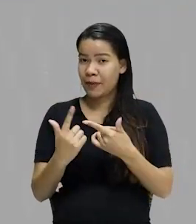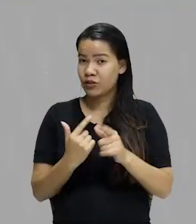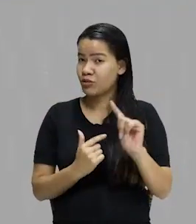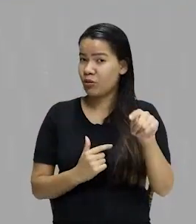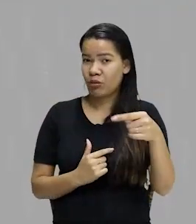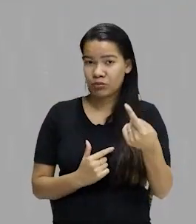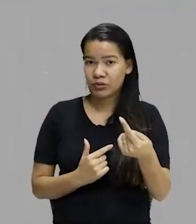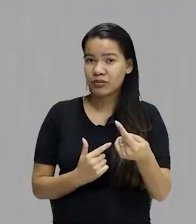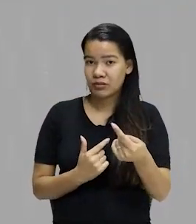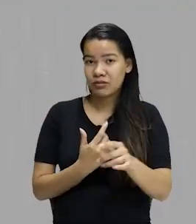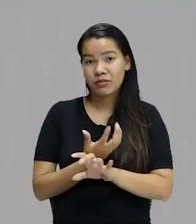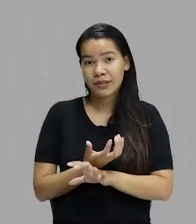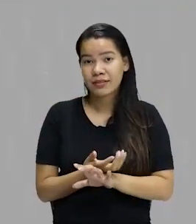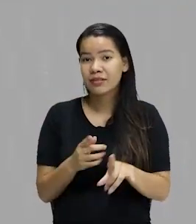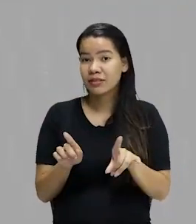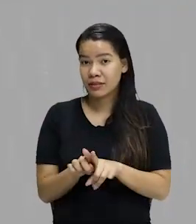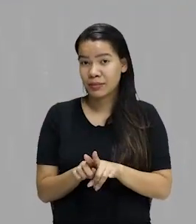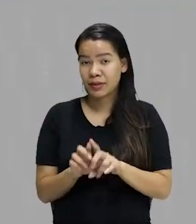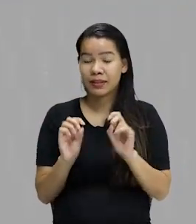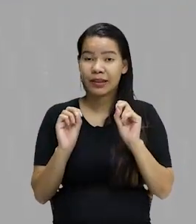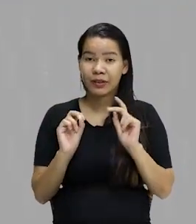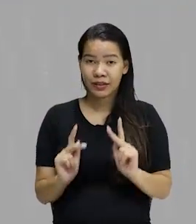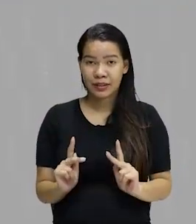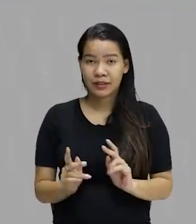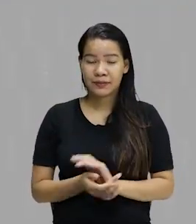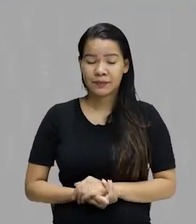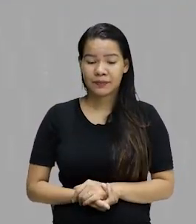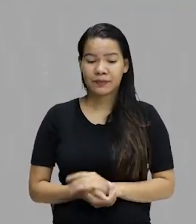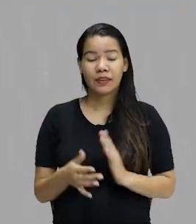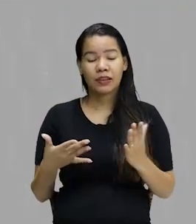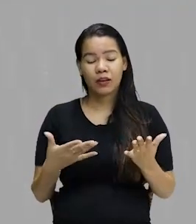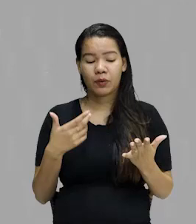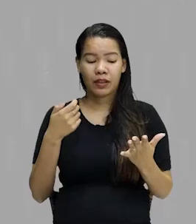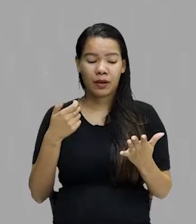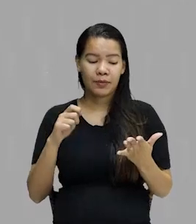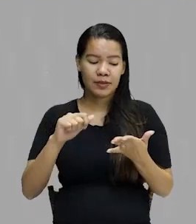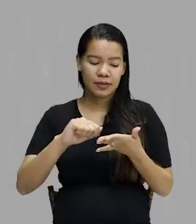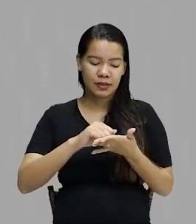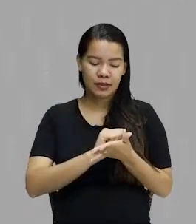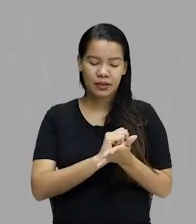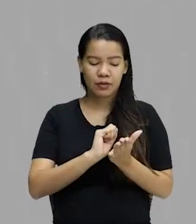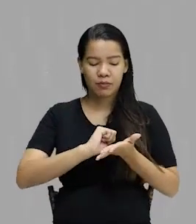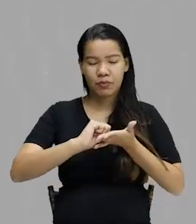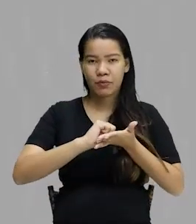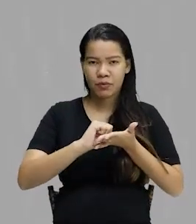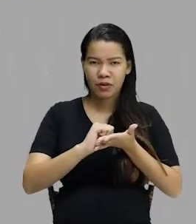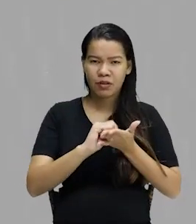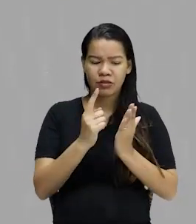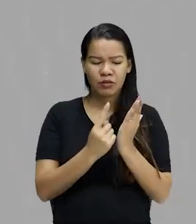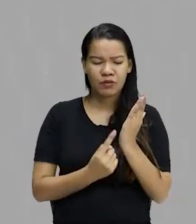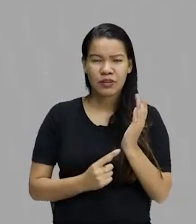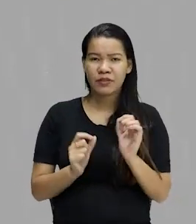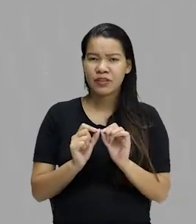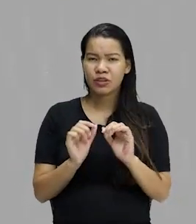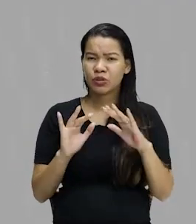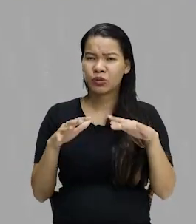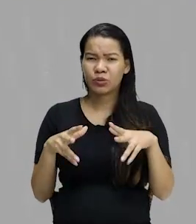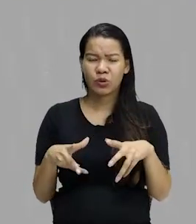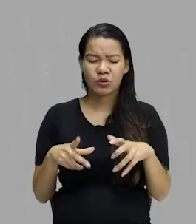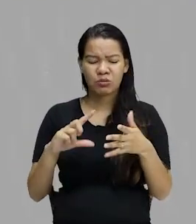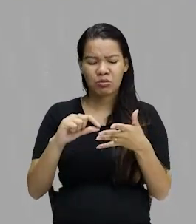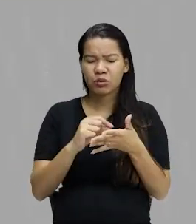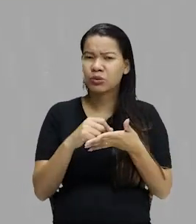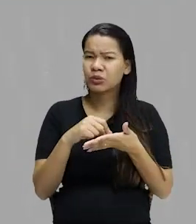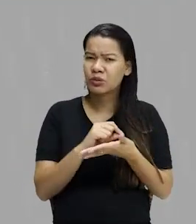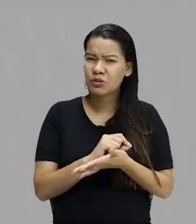componentes curriculares, ok? Bom, lápis, caneta, borracha, para você fazer suas devidas